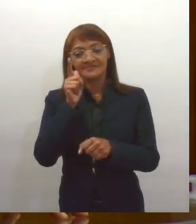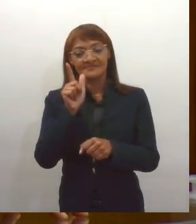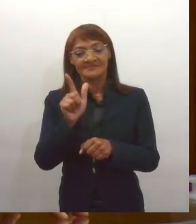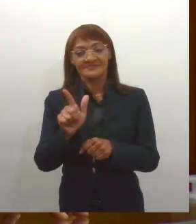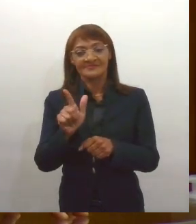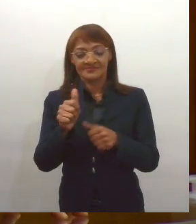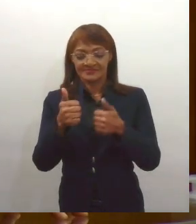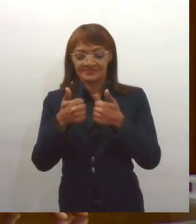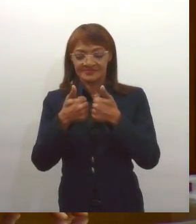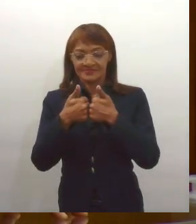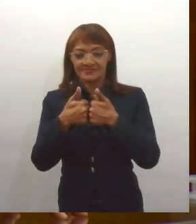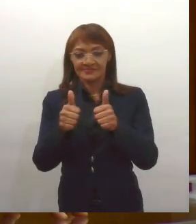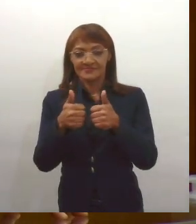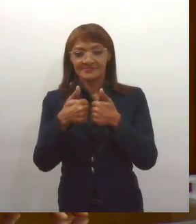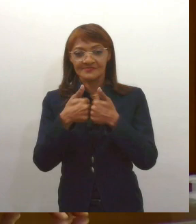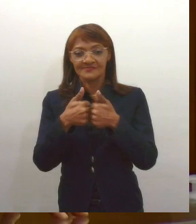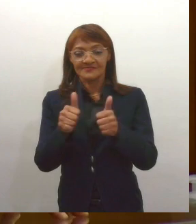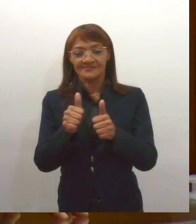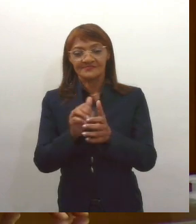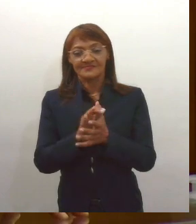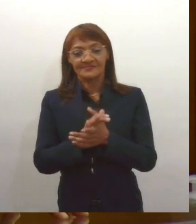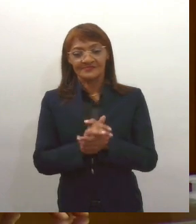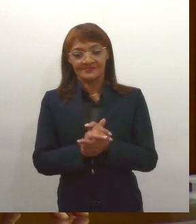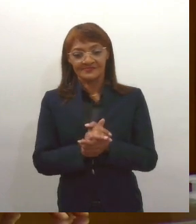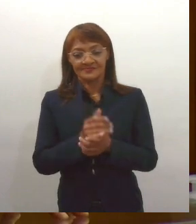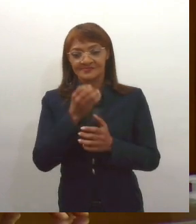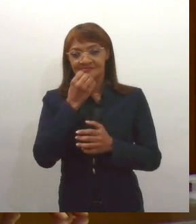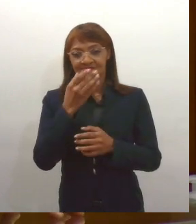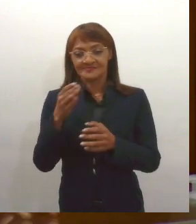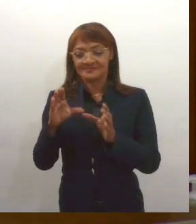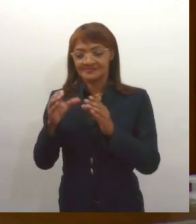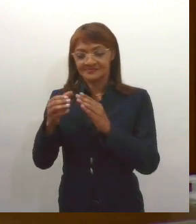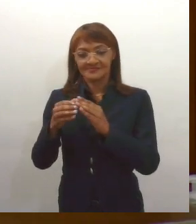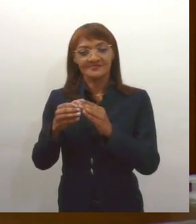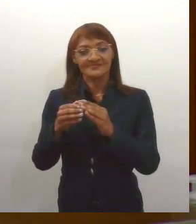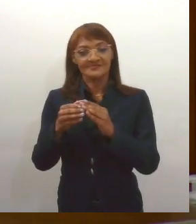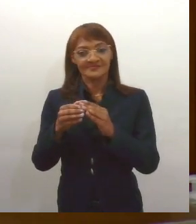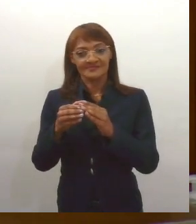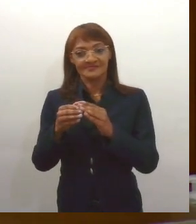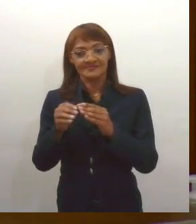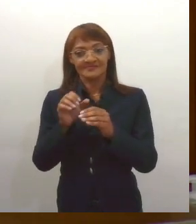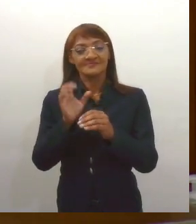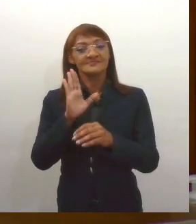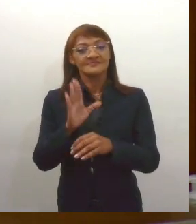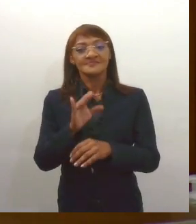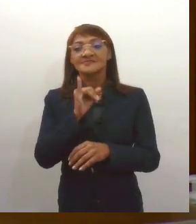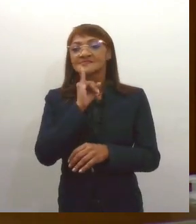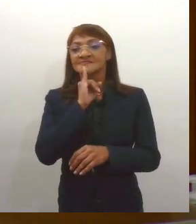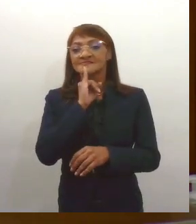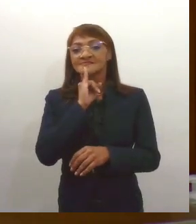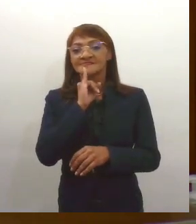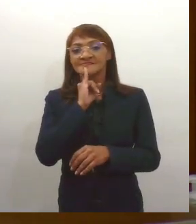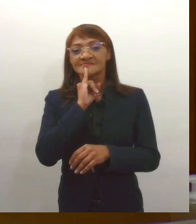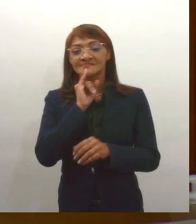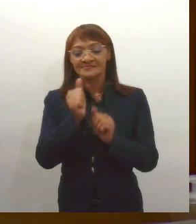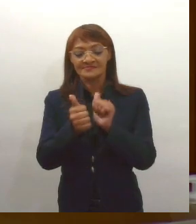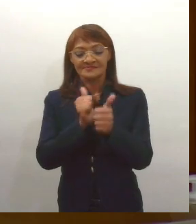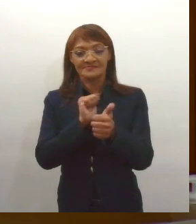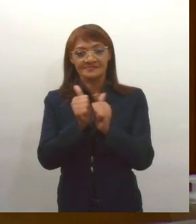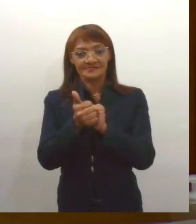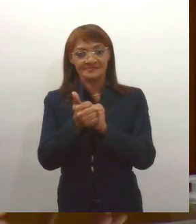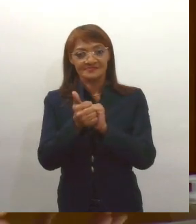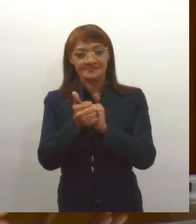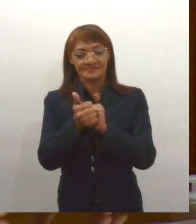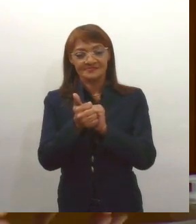merece o time do Itabaiana outra notícia importante também é para os universitários há